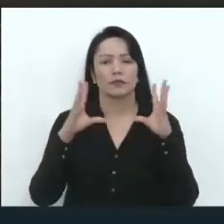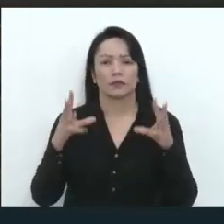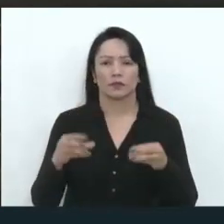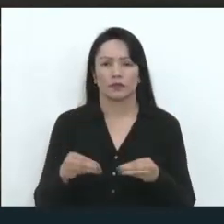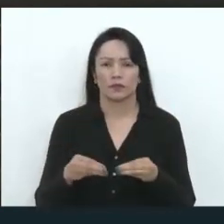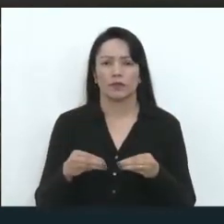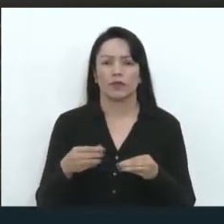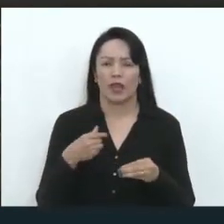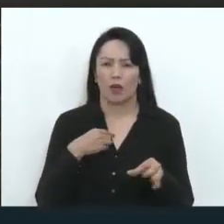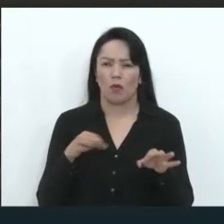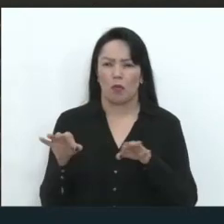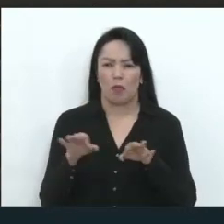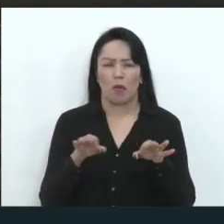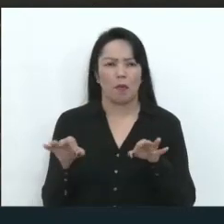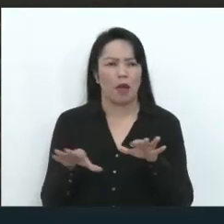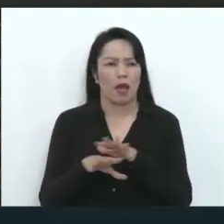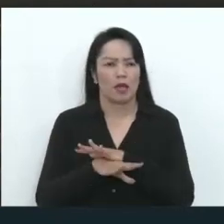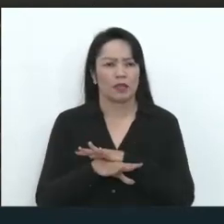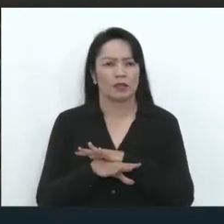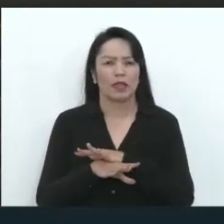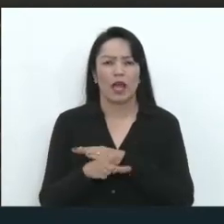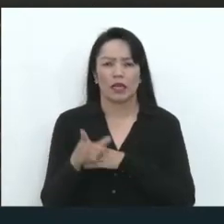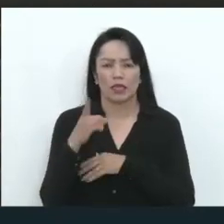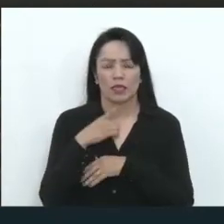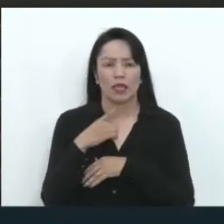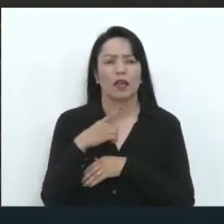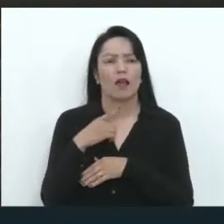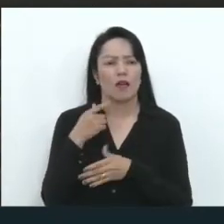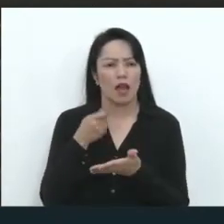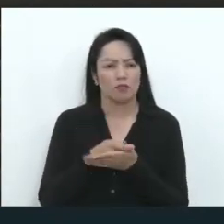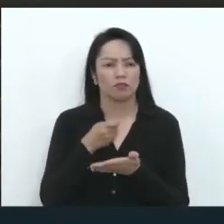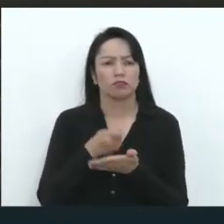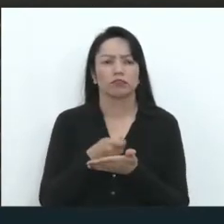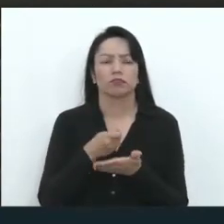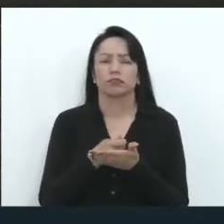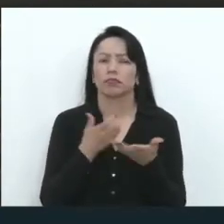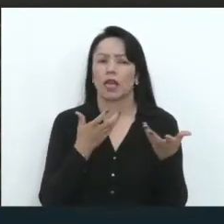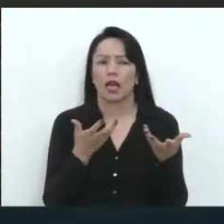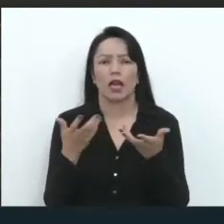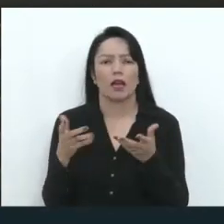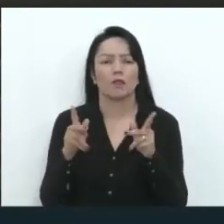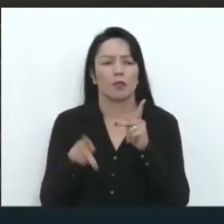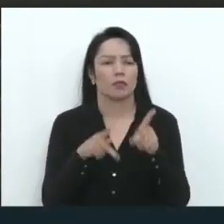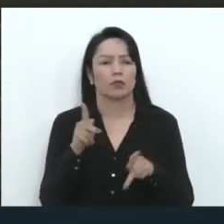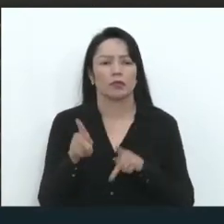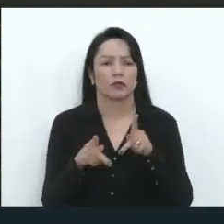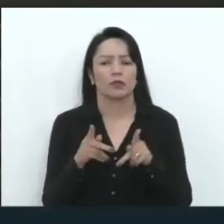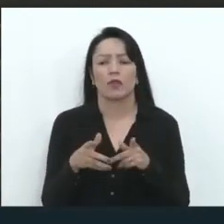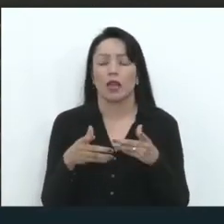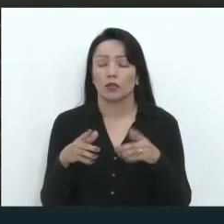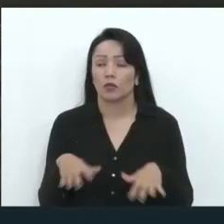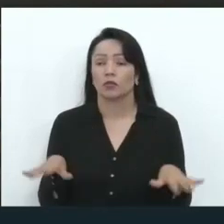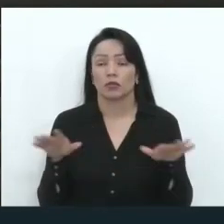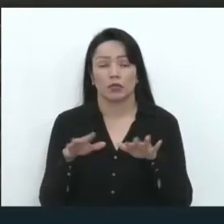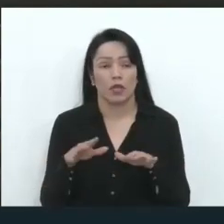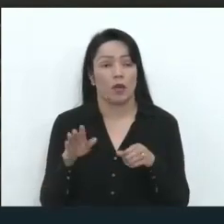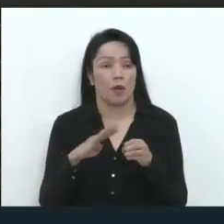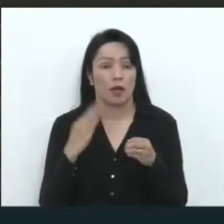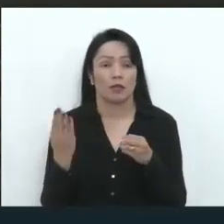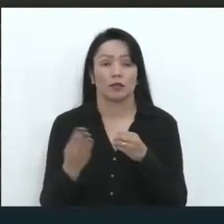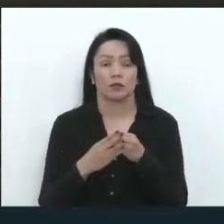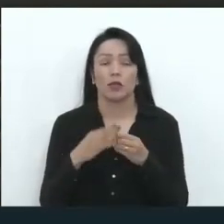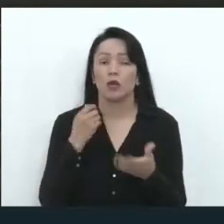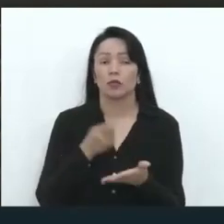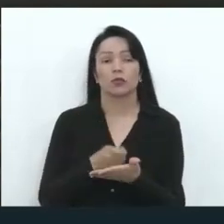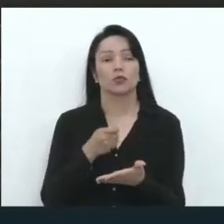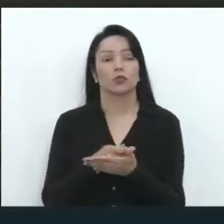estou preparado para ficar esses 15 dias para lutar para o bem-estar do nosso povo, da nossa cidade, do pessoal do nosso bairro, lutar